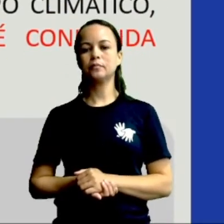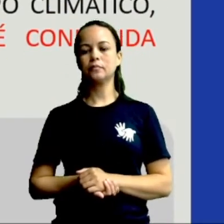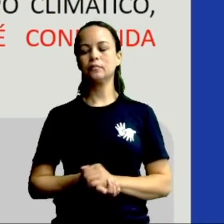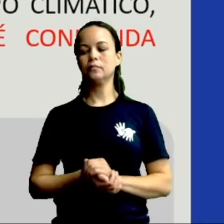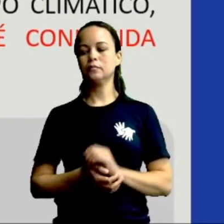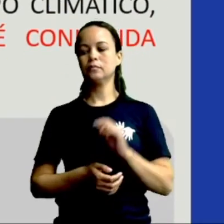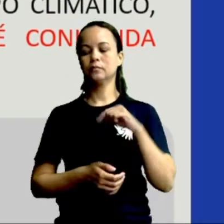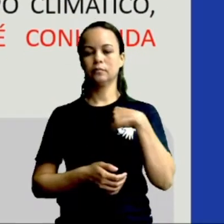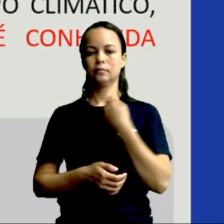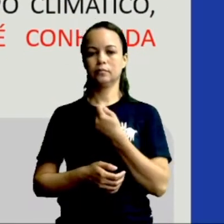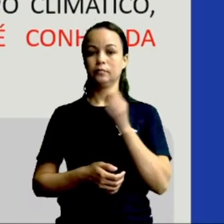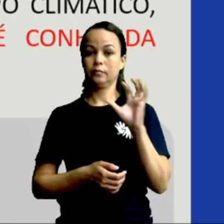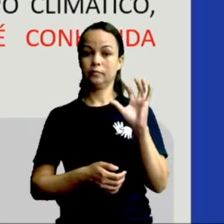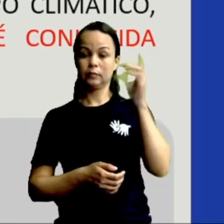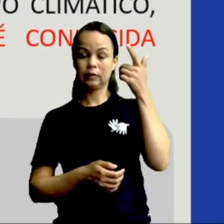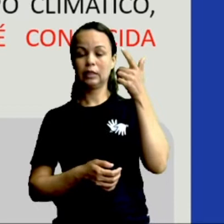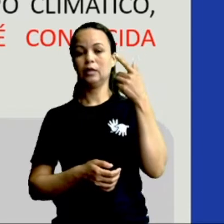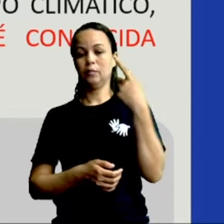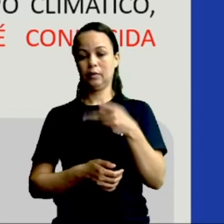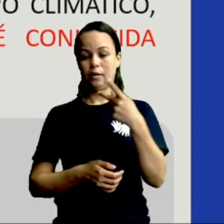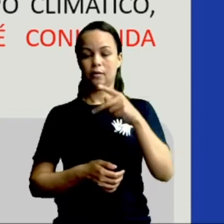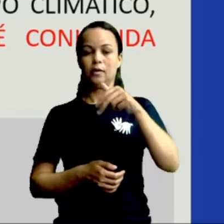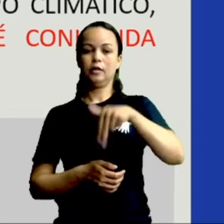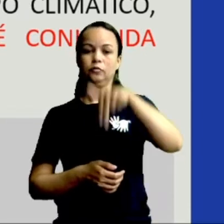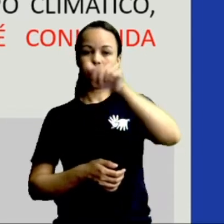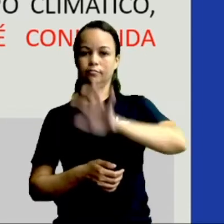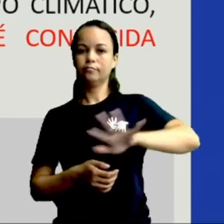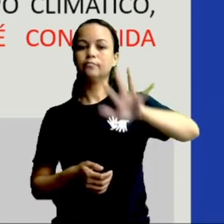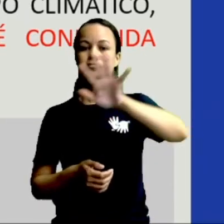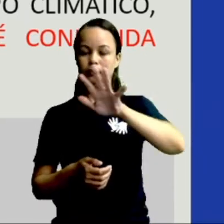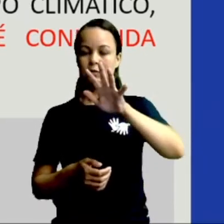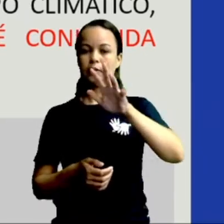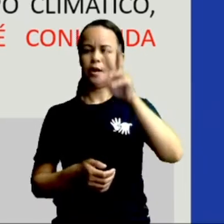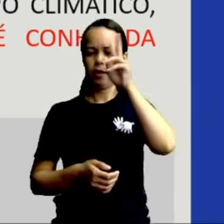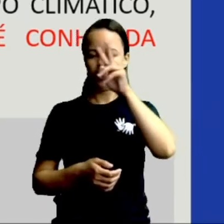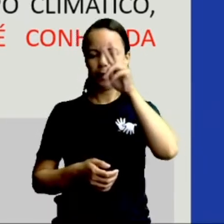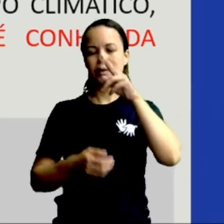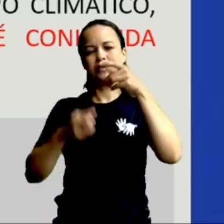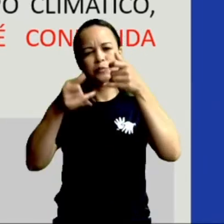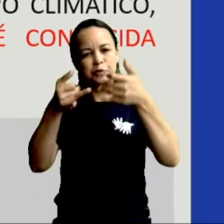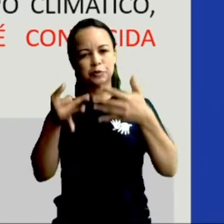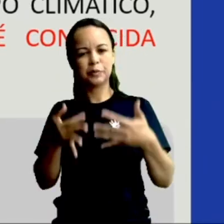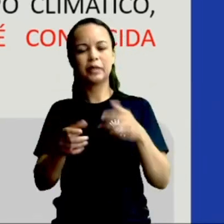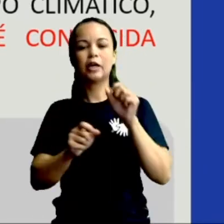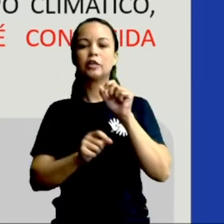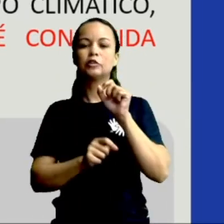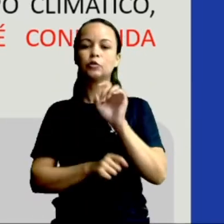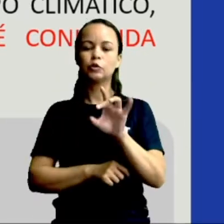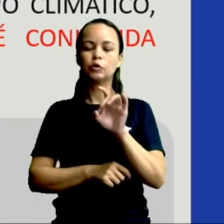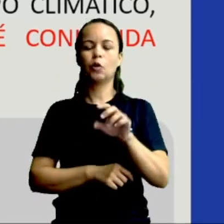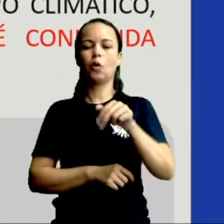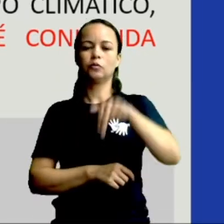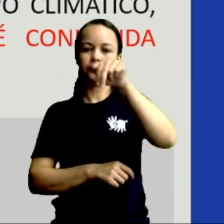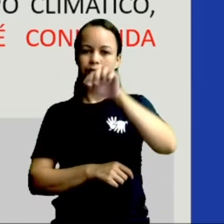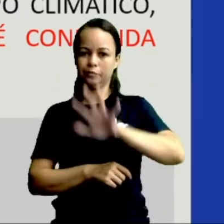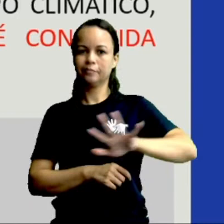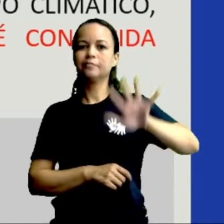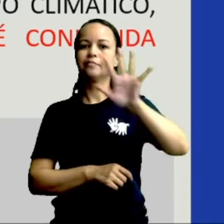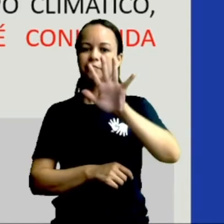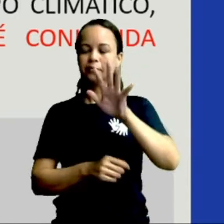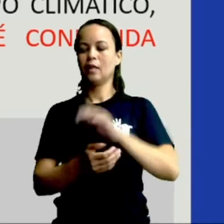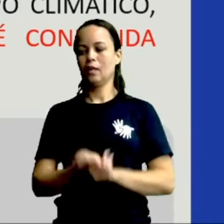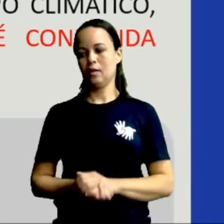Sobre o nosso clima aqui da região Nordeste, lembrando que a gente está falando só da nossa região Nordeste. O